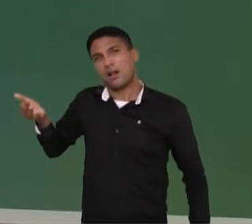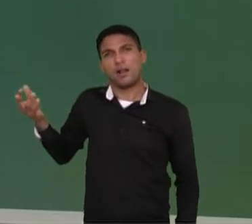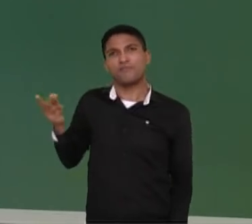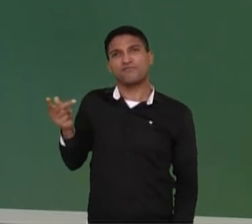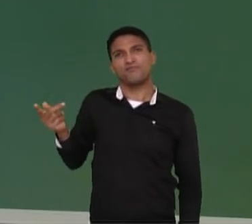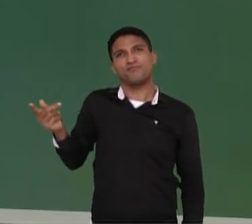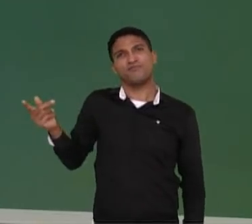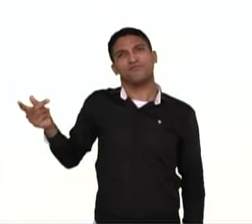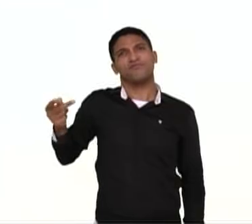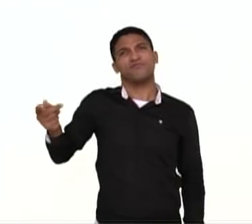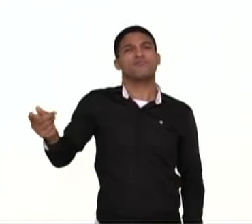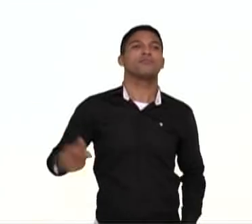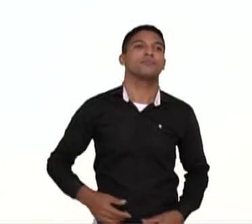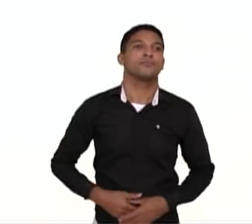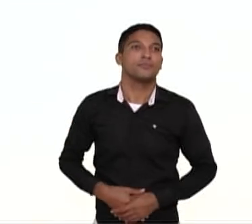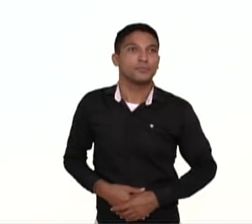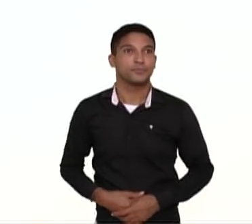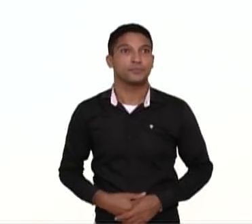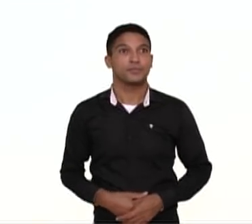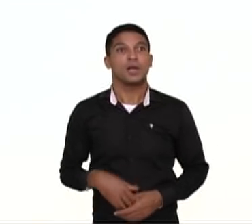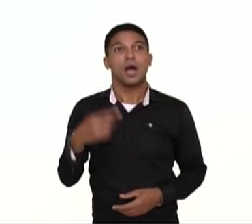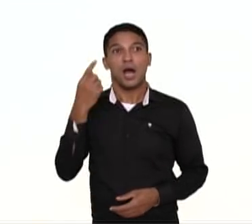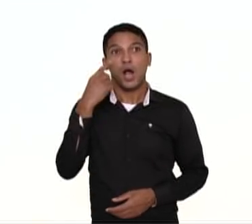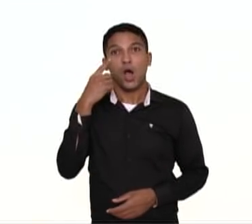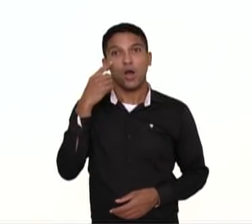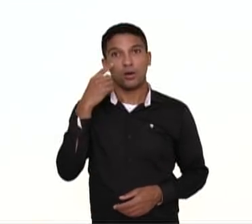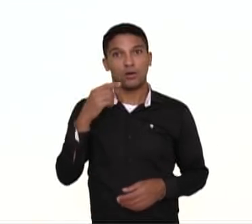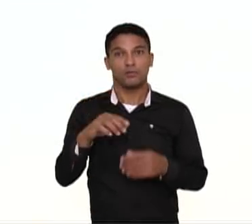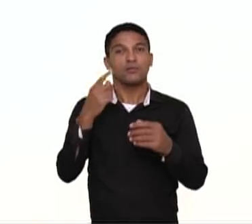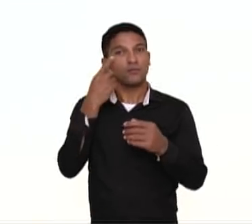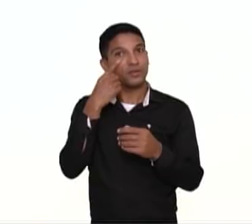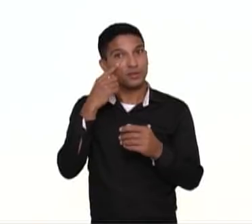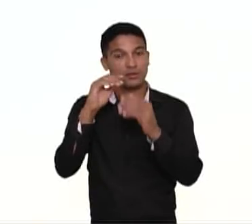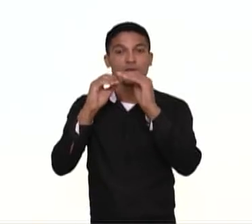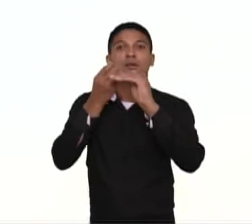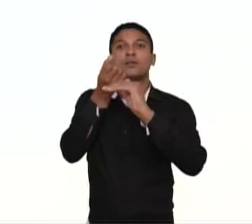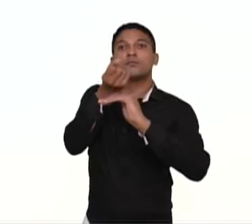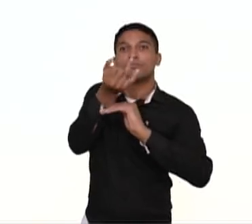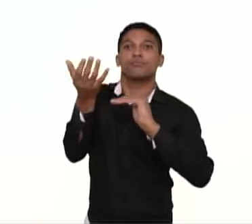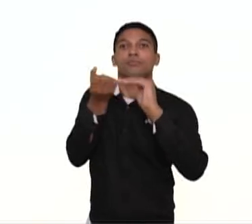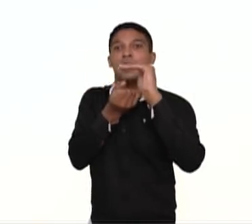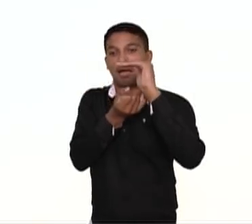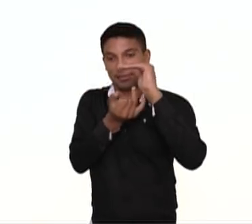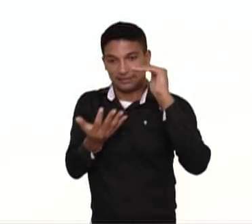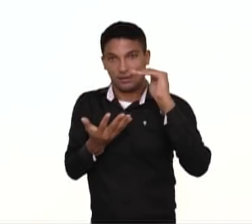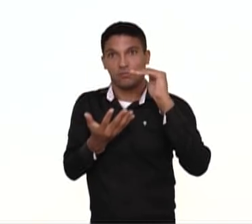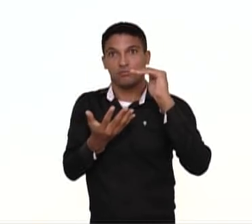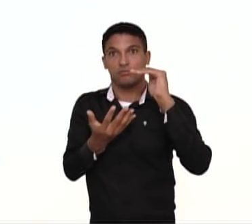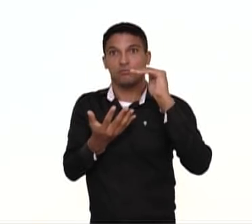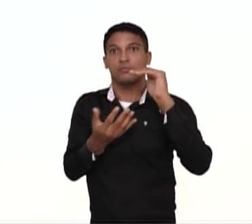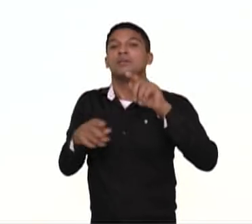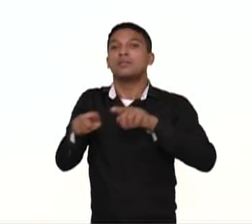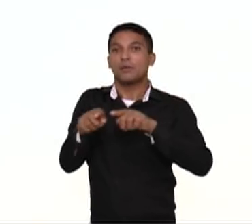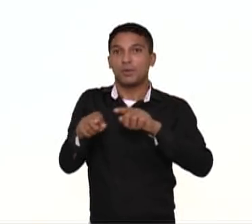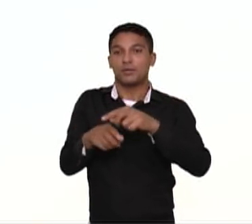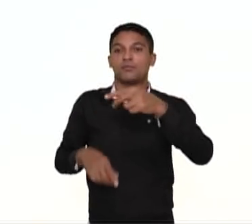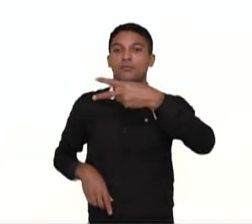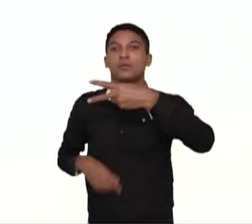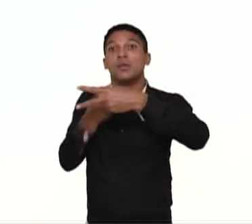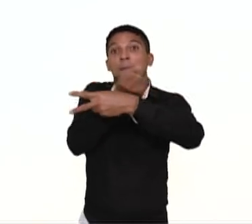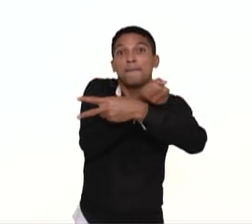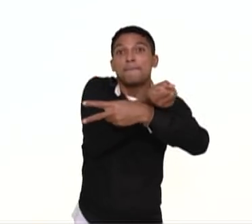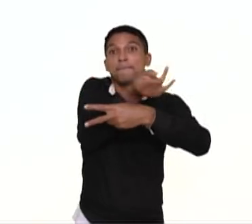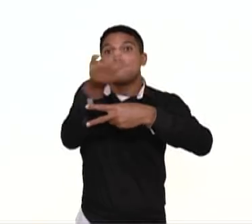e proporção. 4 números A, B, C e D não nulos, né, diferentes de zero, é isso que o termo não